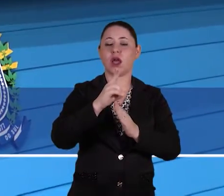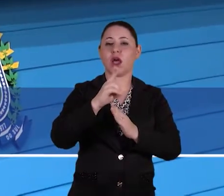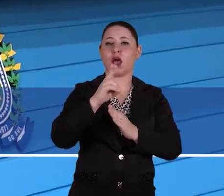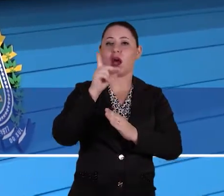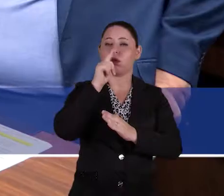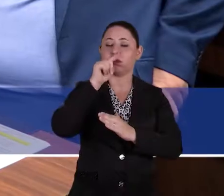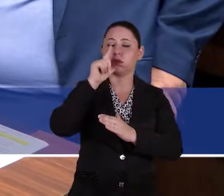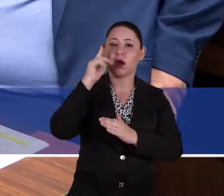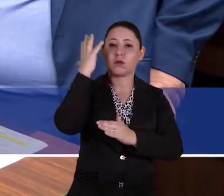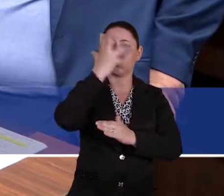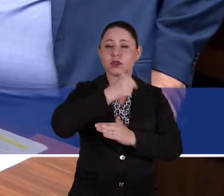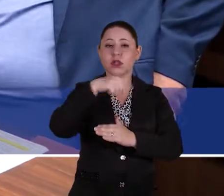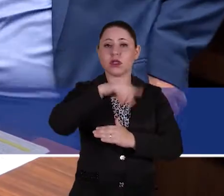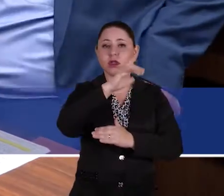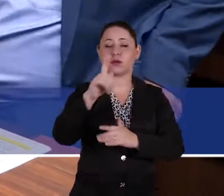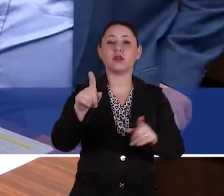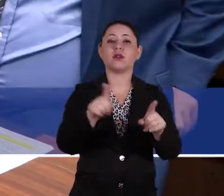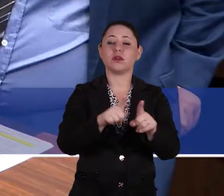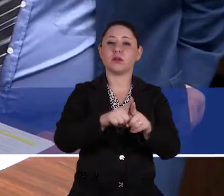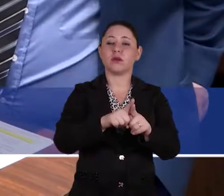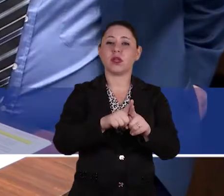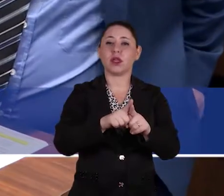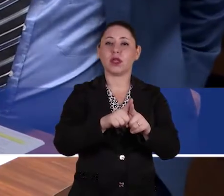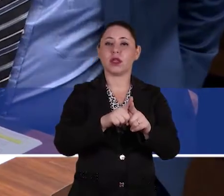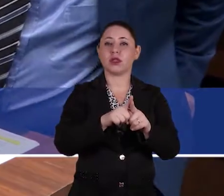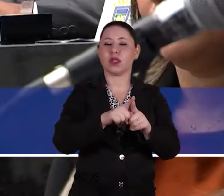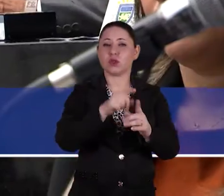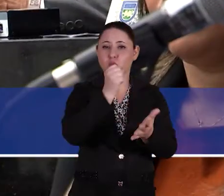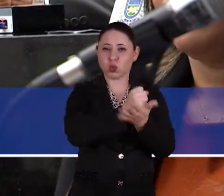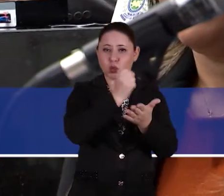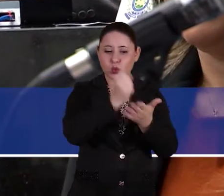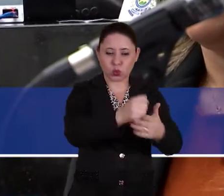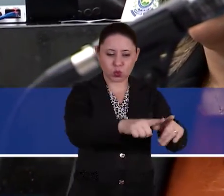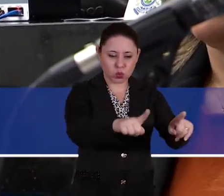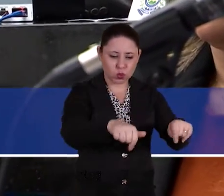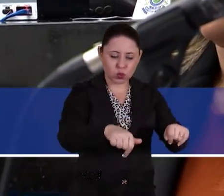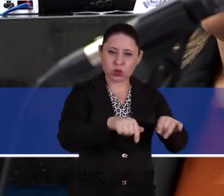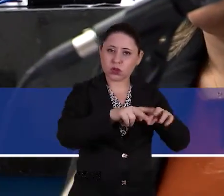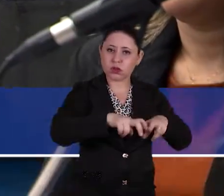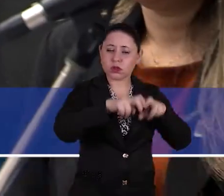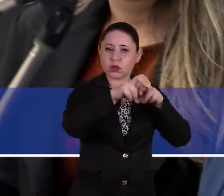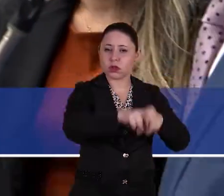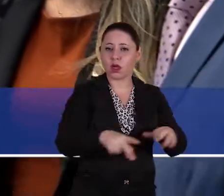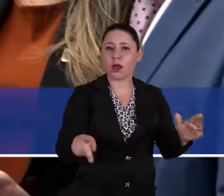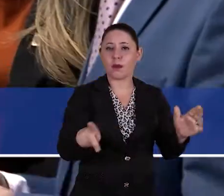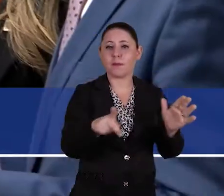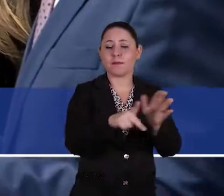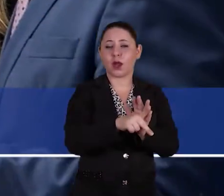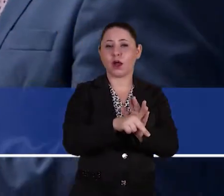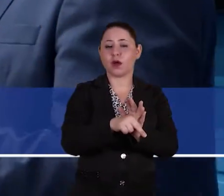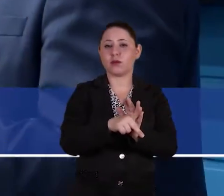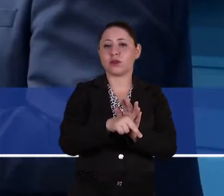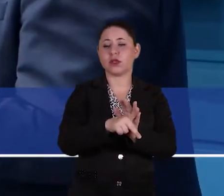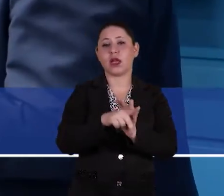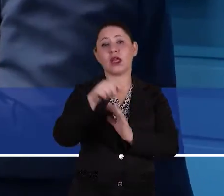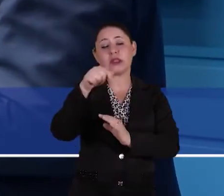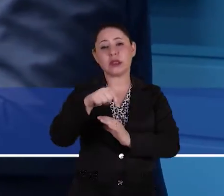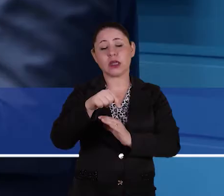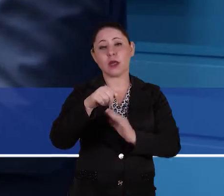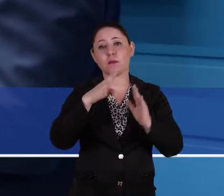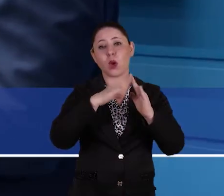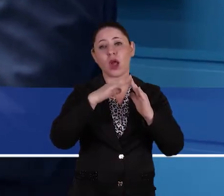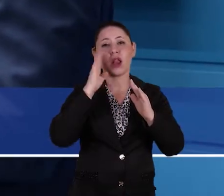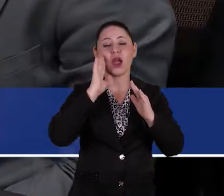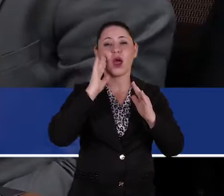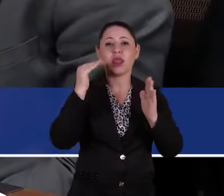da aldeia Água Bonita, em Campo Grande, bem como a prorrogação do Programa de Regularização Fundiária da Agência de Habitação do Estado,